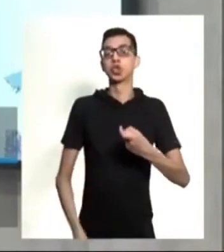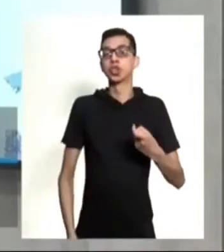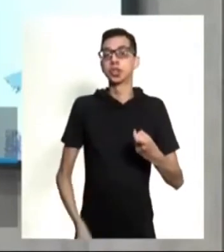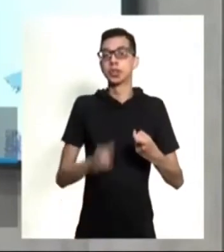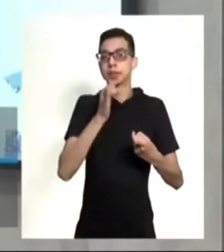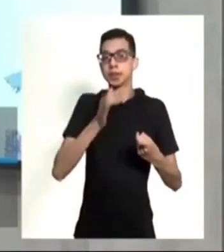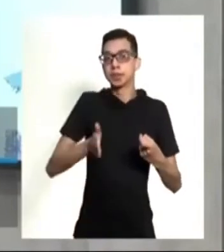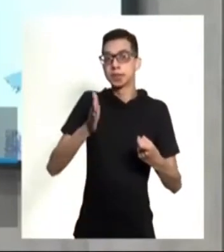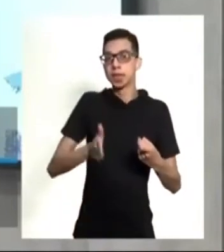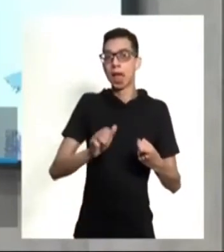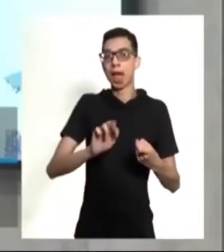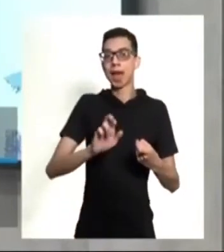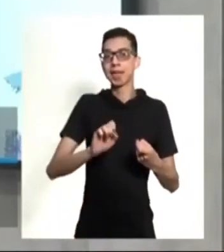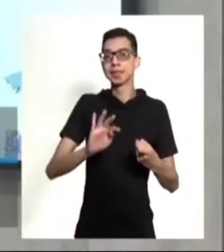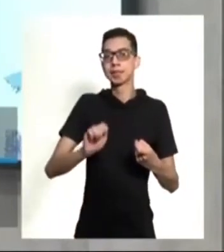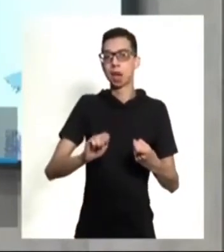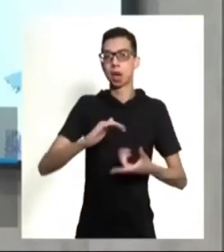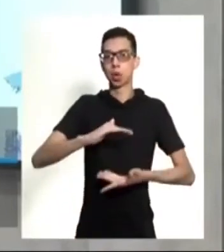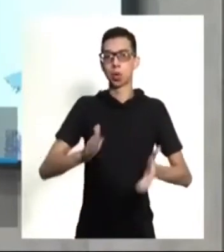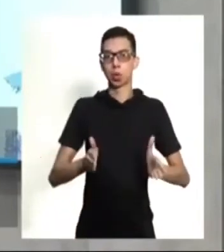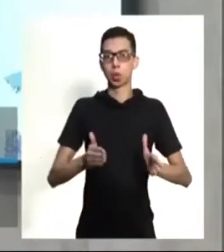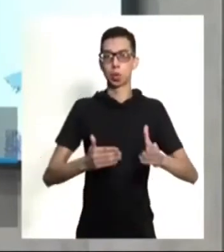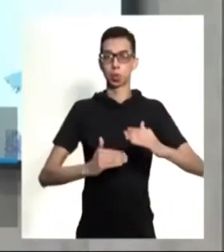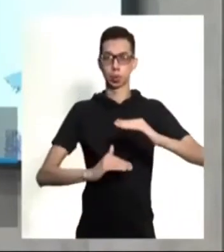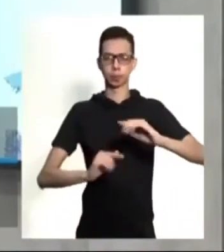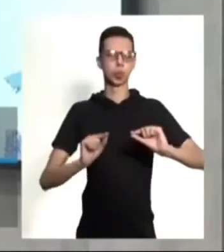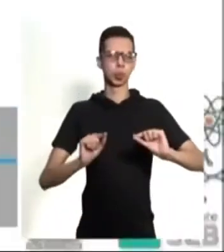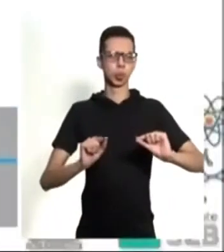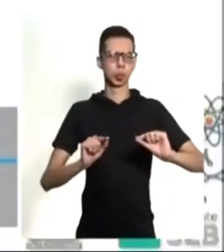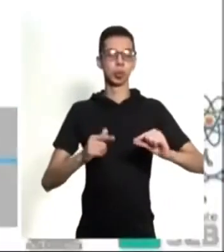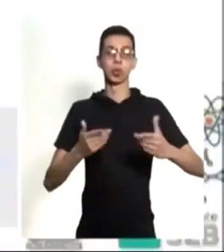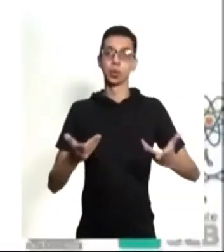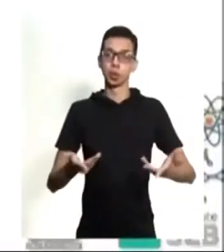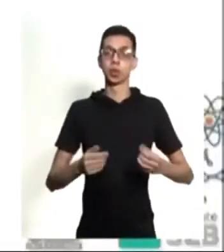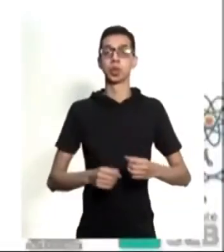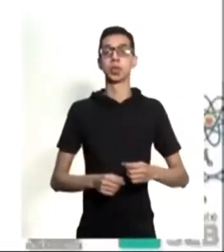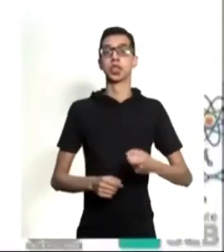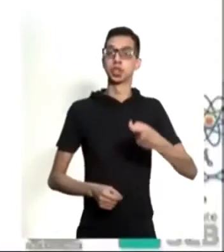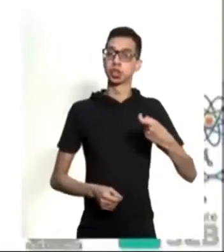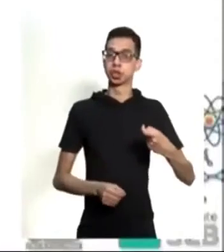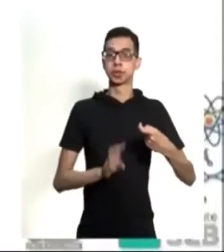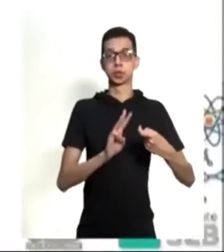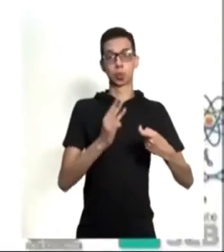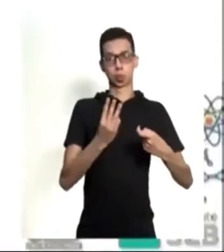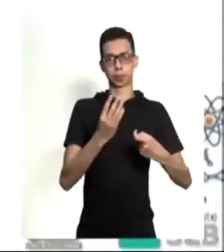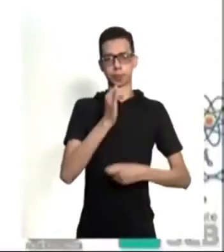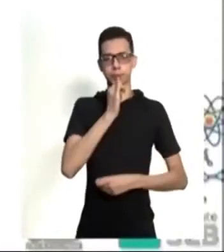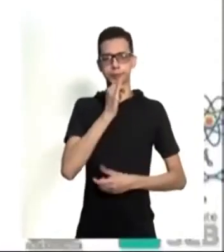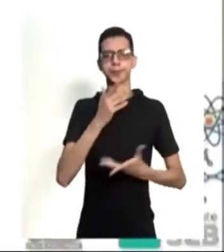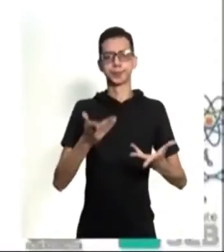cubo. Sacou? Beleza? Vamos treinar. Olha lá, para a tela. Calcule o volume de um cubo,